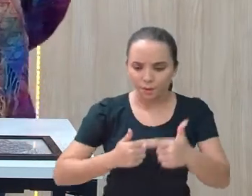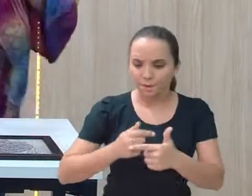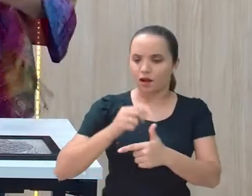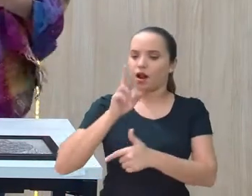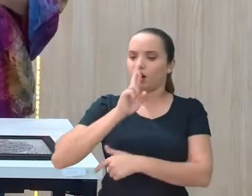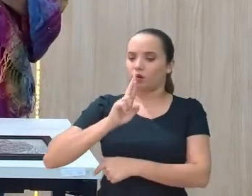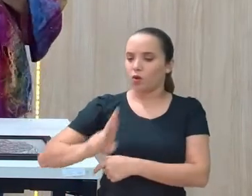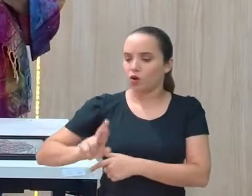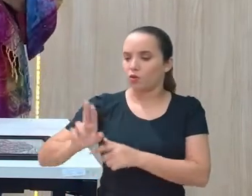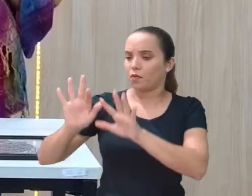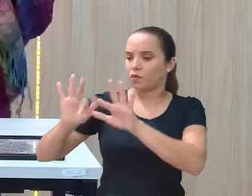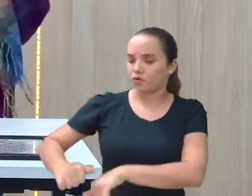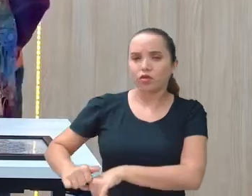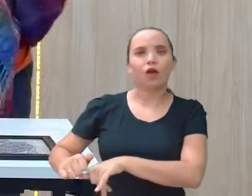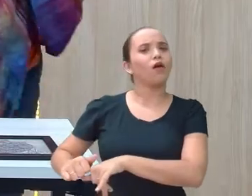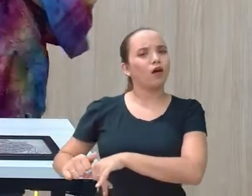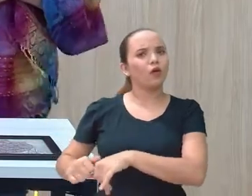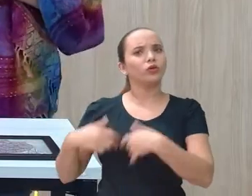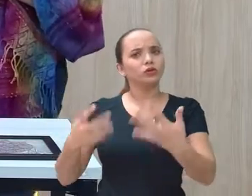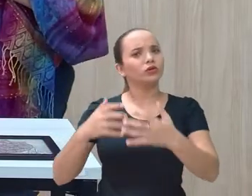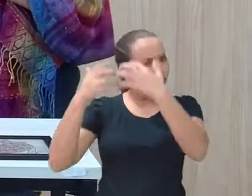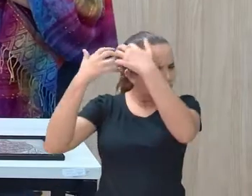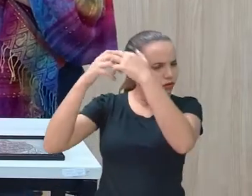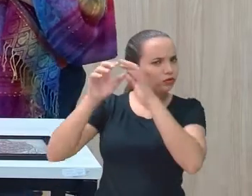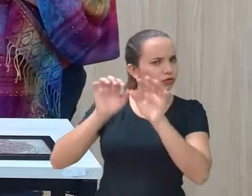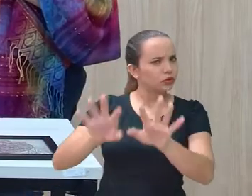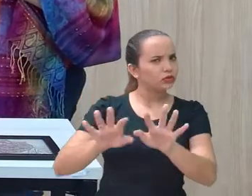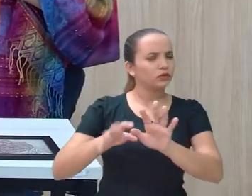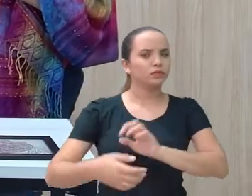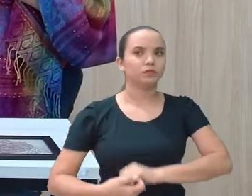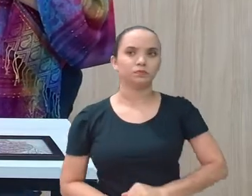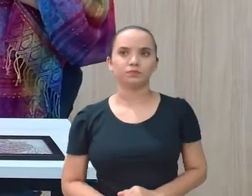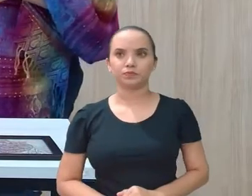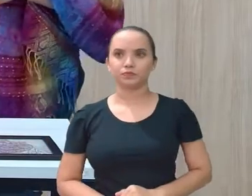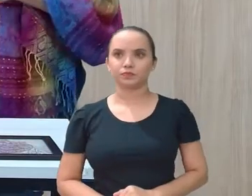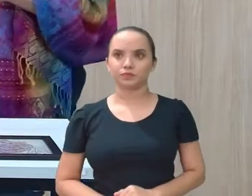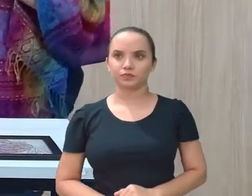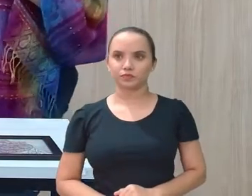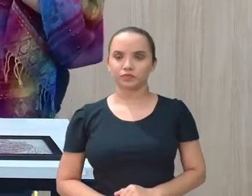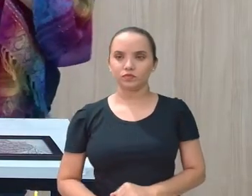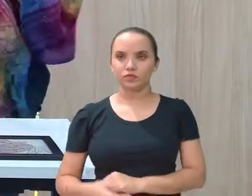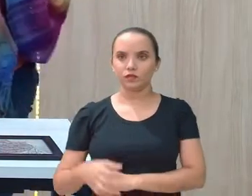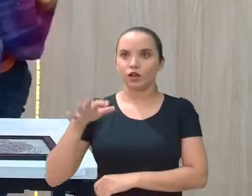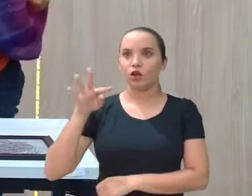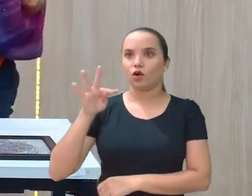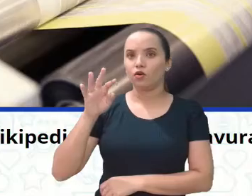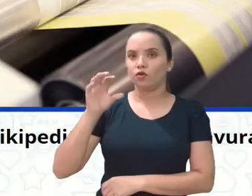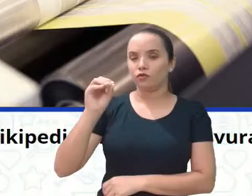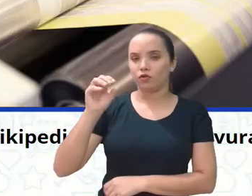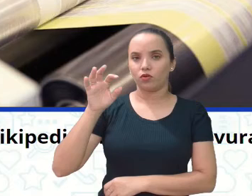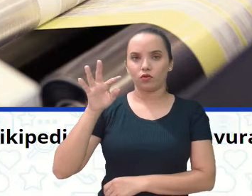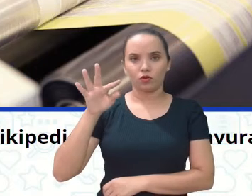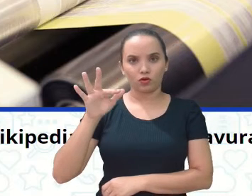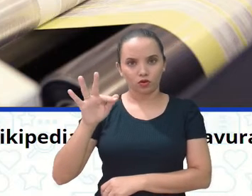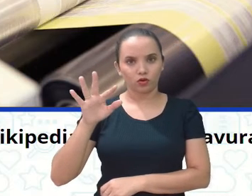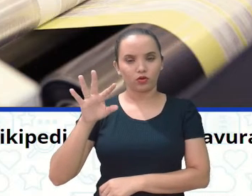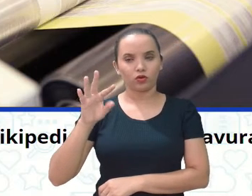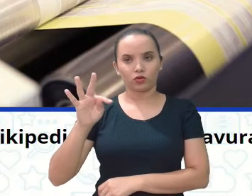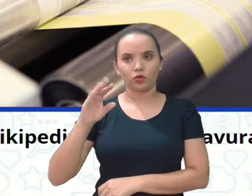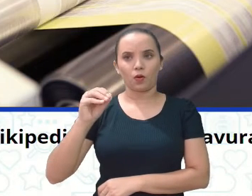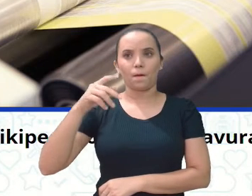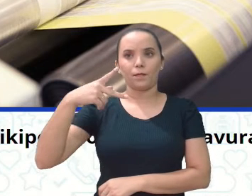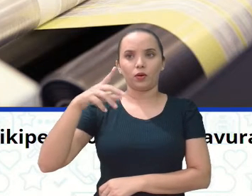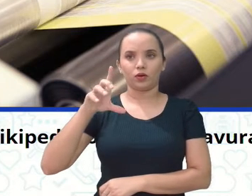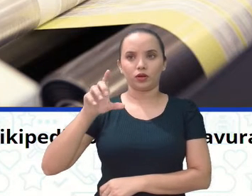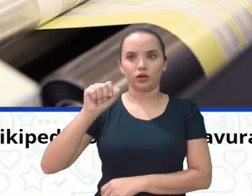resultado, né, a obra em si. Pensa sobre isso também, viu? fotopolímero